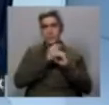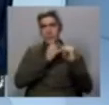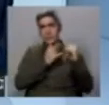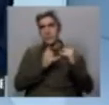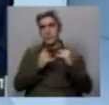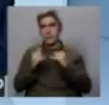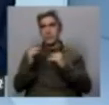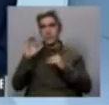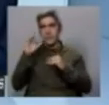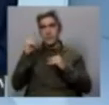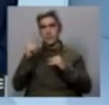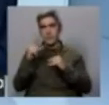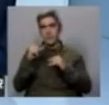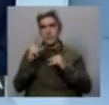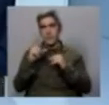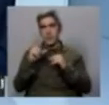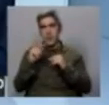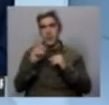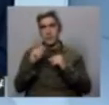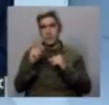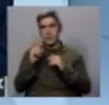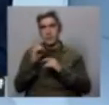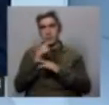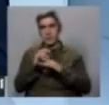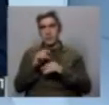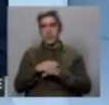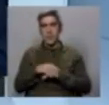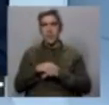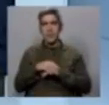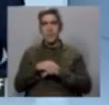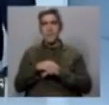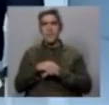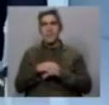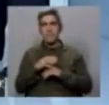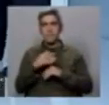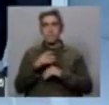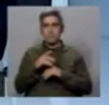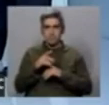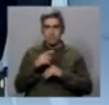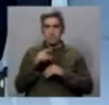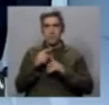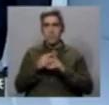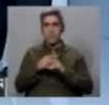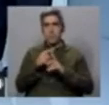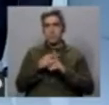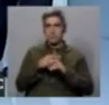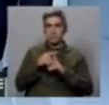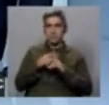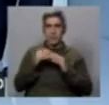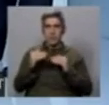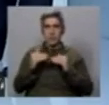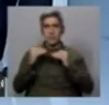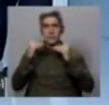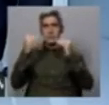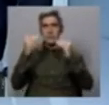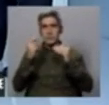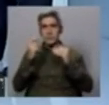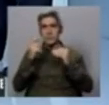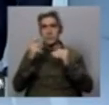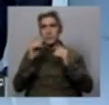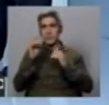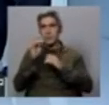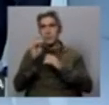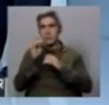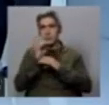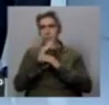condicionar o estado do tempo na parte leste do continente europeu, mas temos temperaturas bastante elevadas em quase todo o